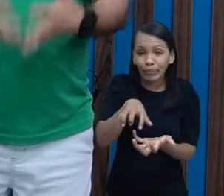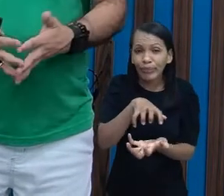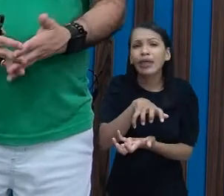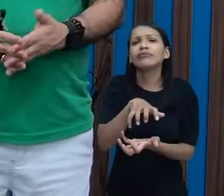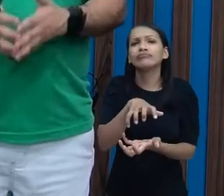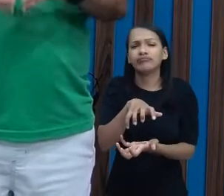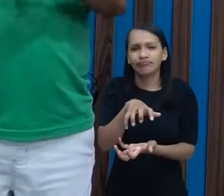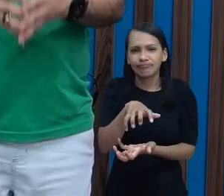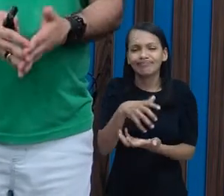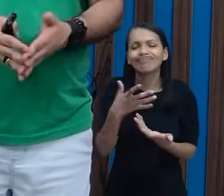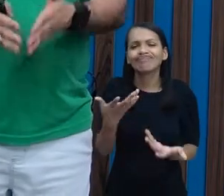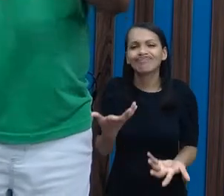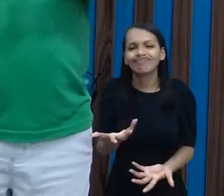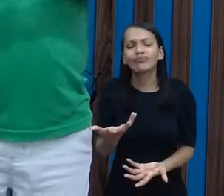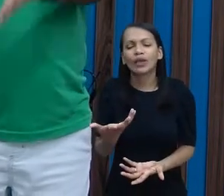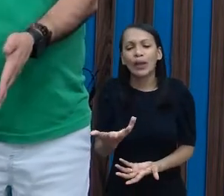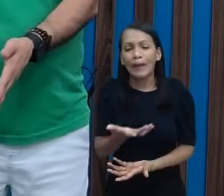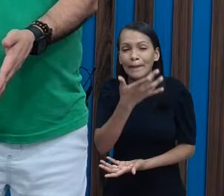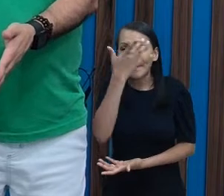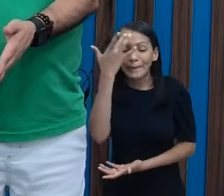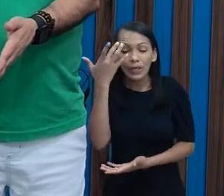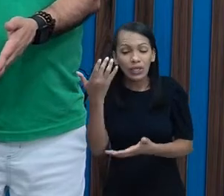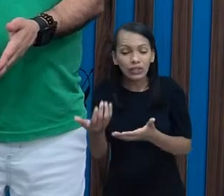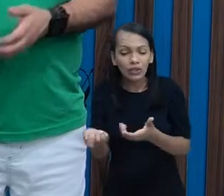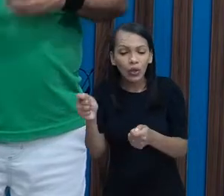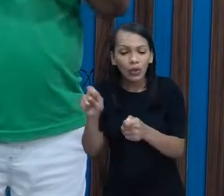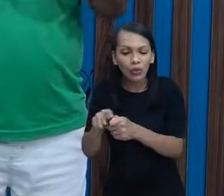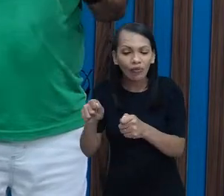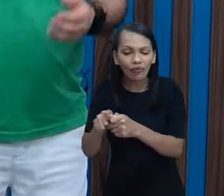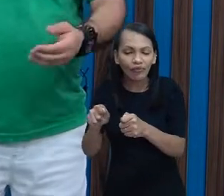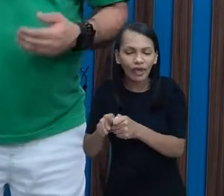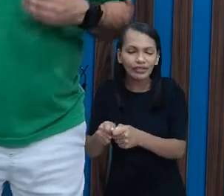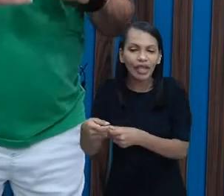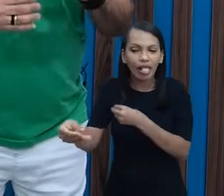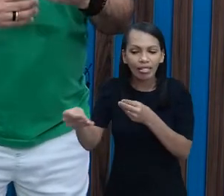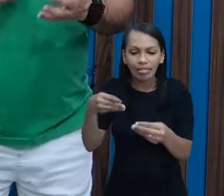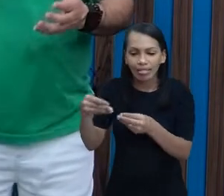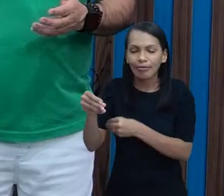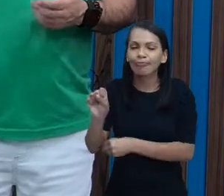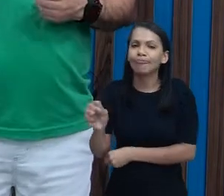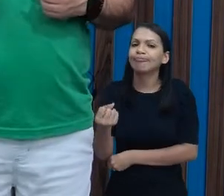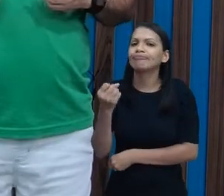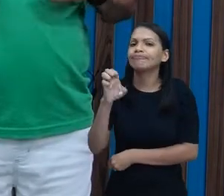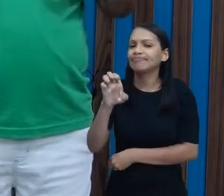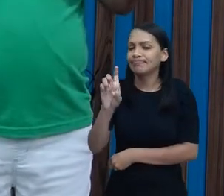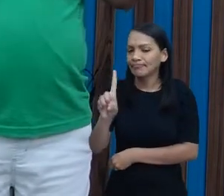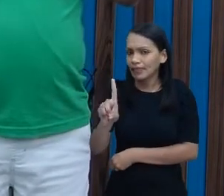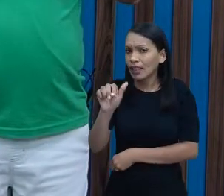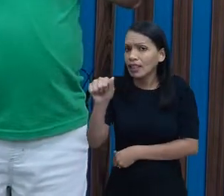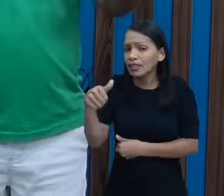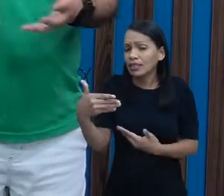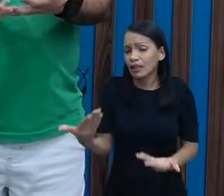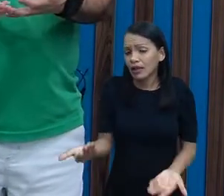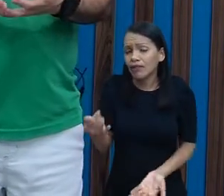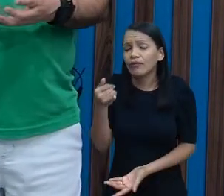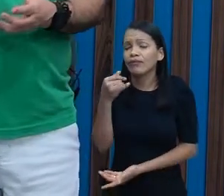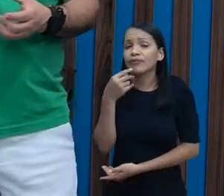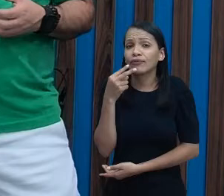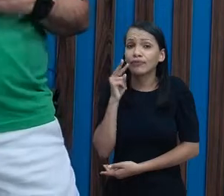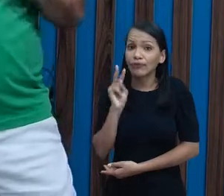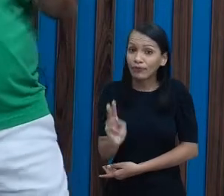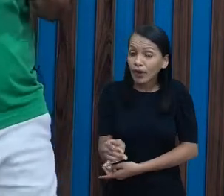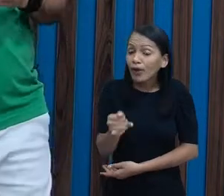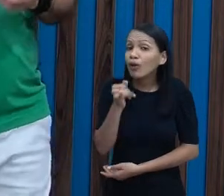e consumidor da seda no território indiano. Então a gente vê aí um exemplo, né, dessa dominação,